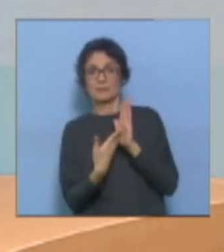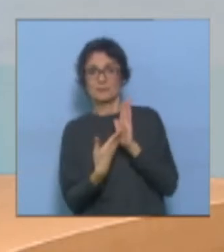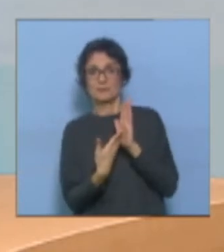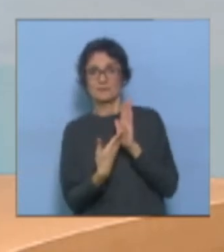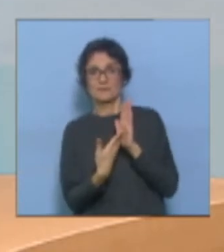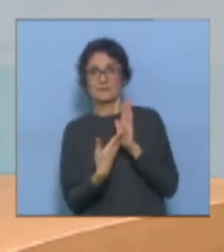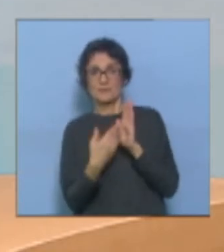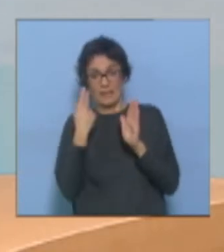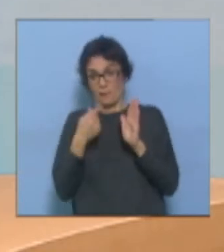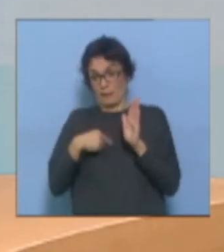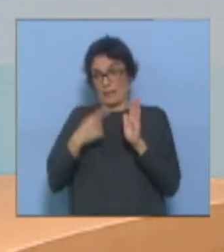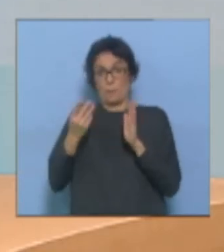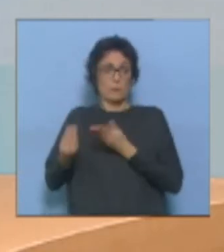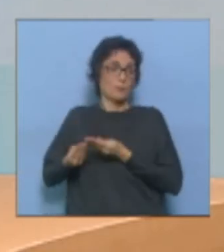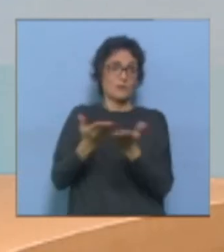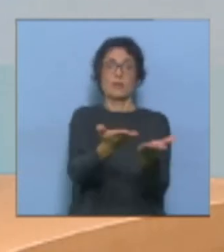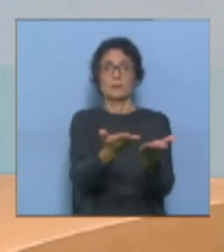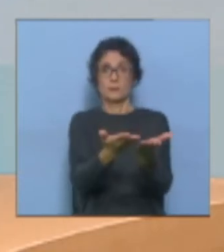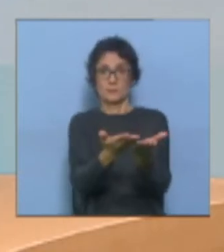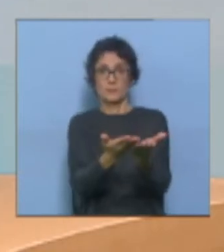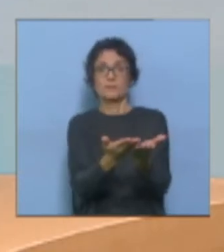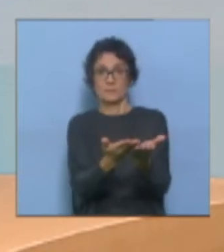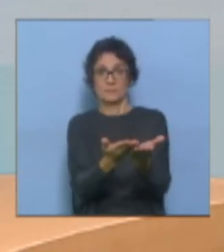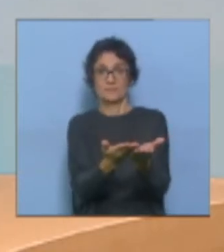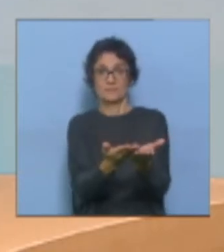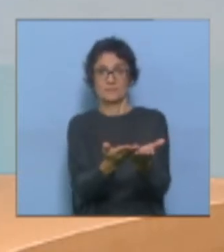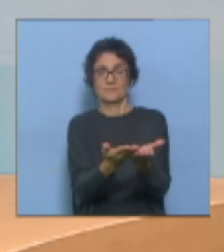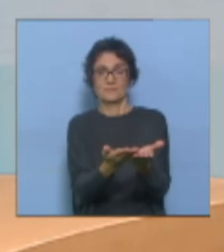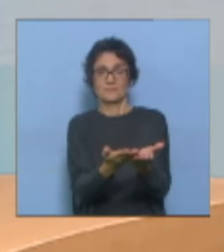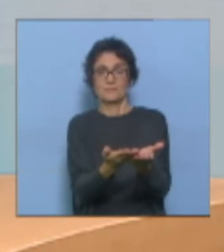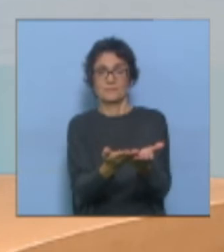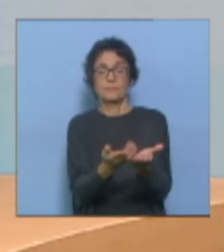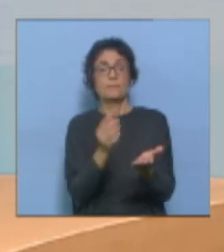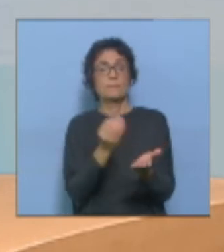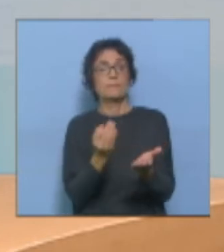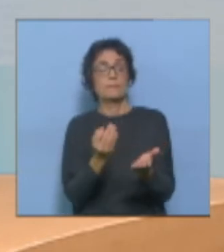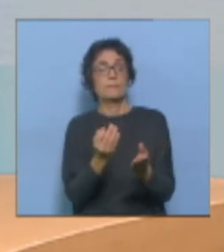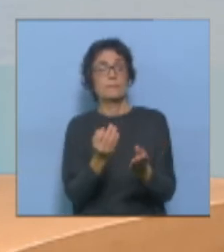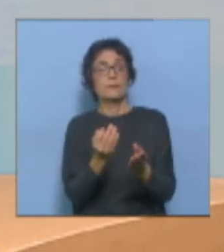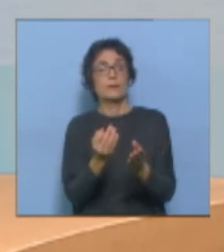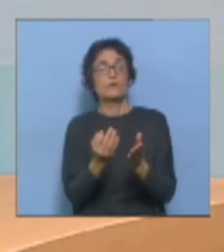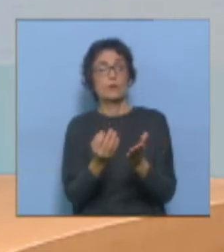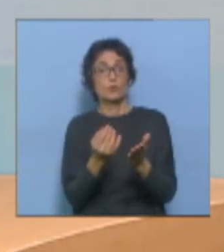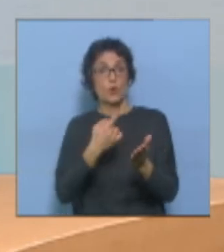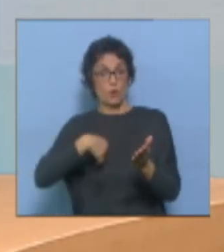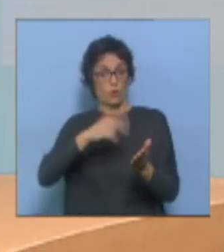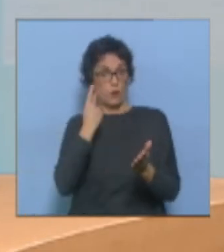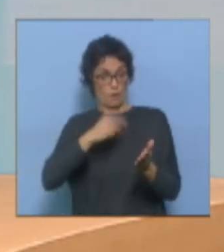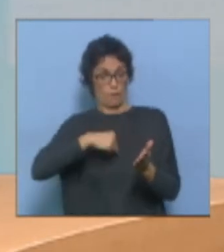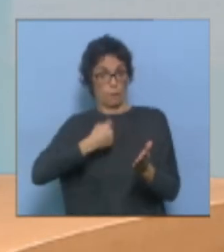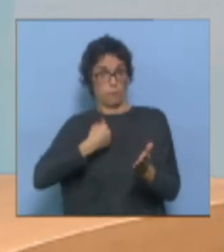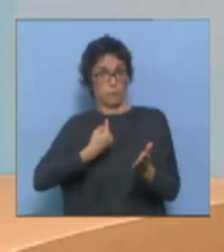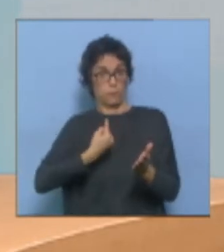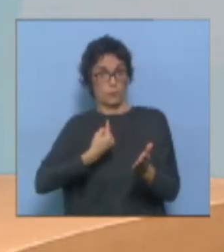desta doação, porque antes de mais, antes de nós nos darmos, não é? É Deus que nos dá e que nos